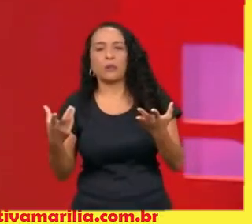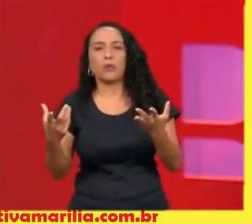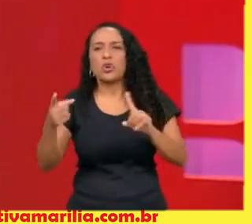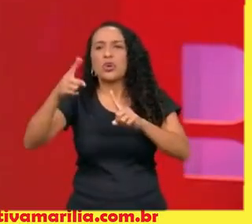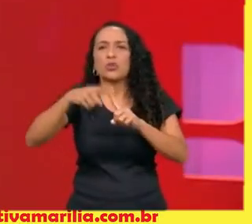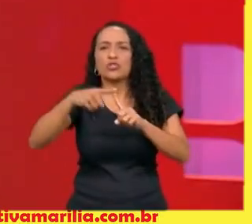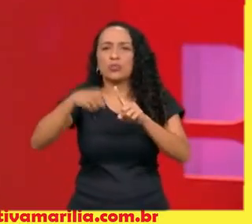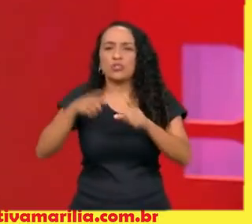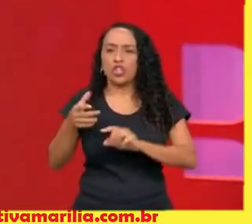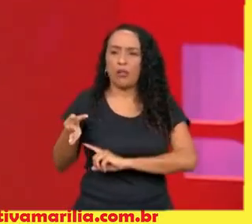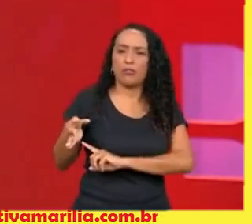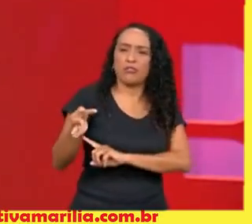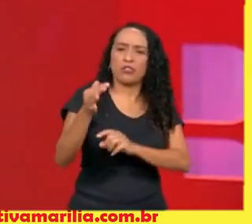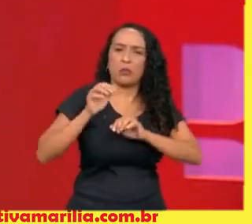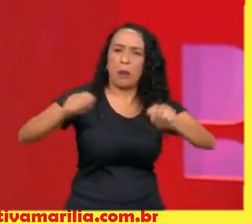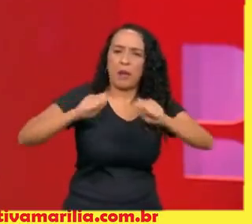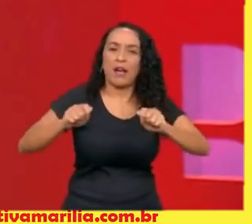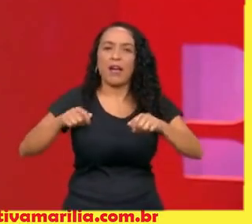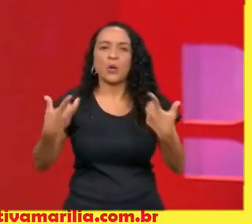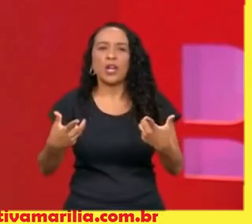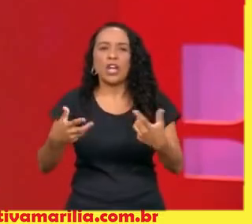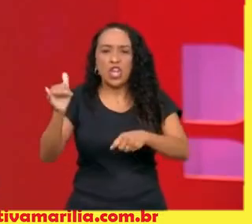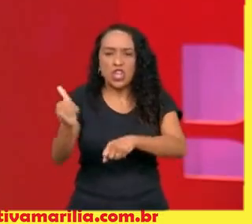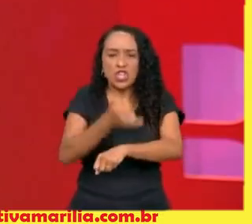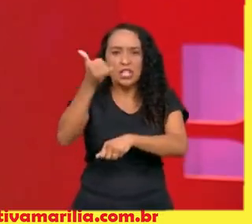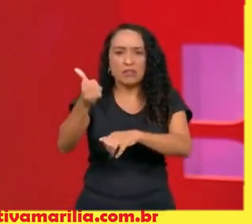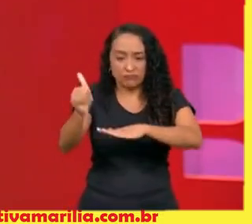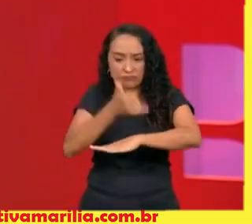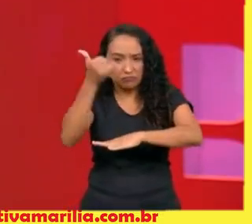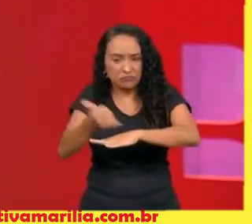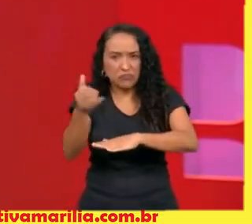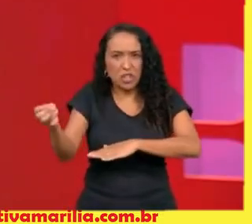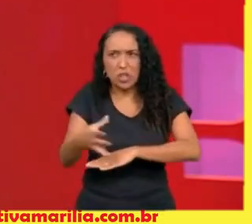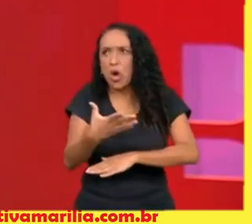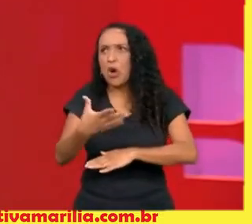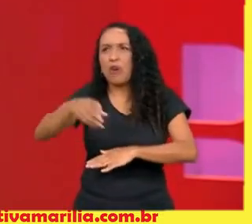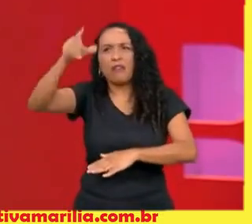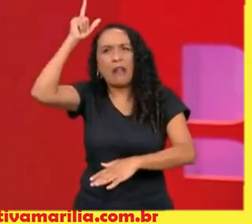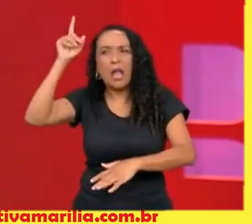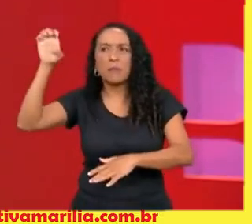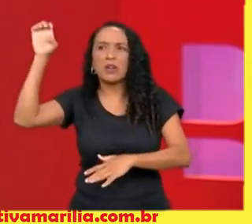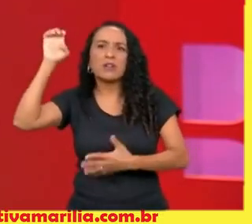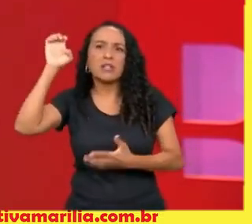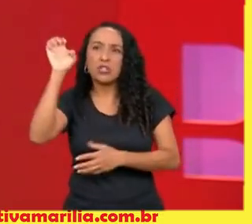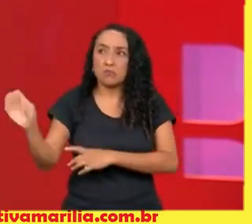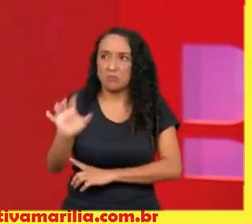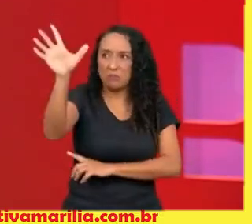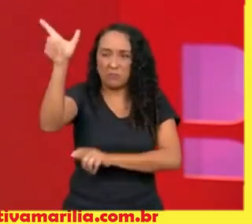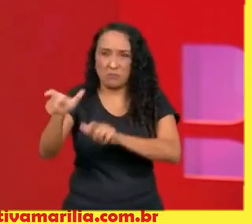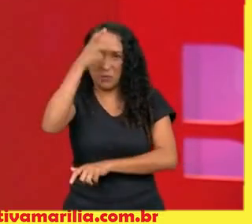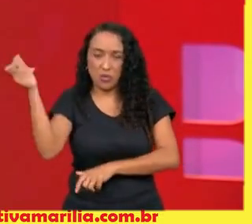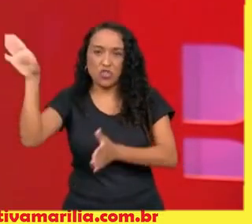que seria a terra, a Nova Jerusalém, que quando os europeus chegaram aqui, mandaram descrições